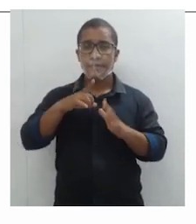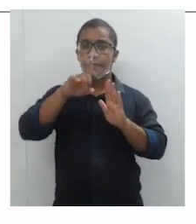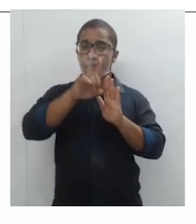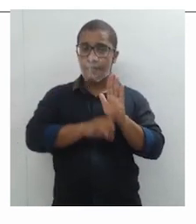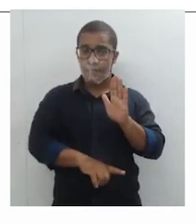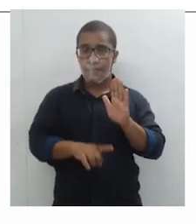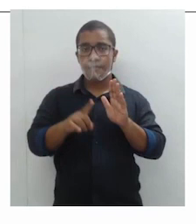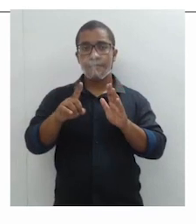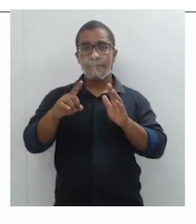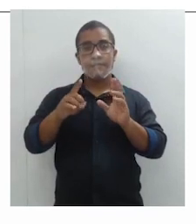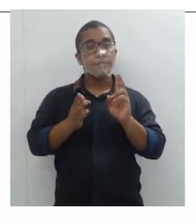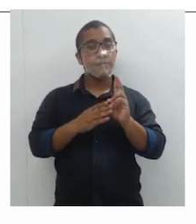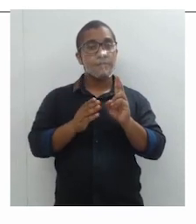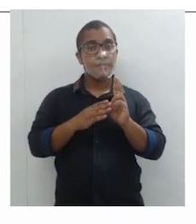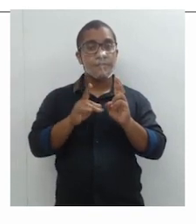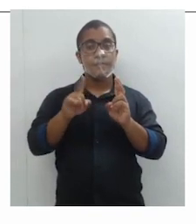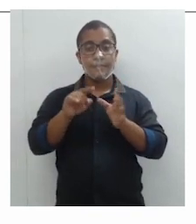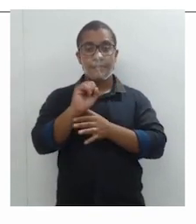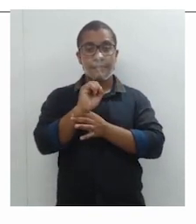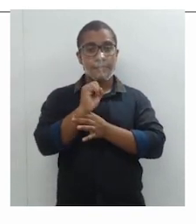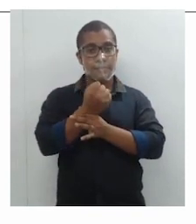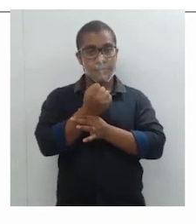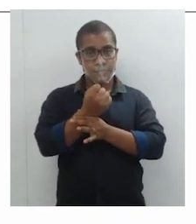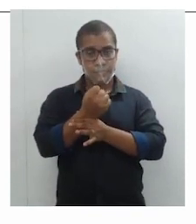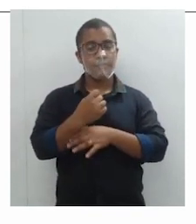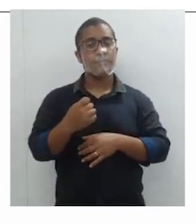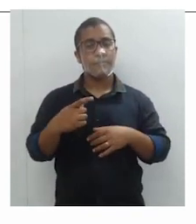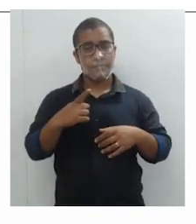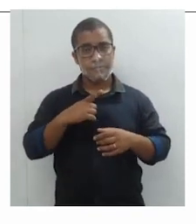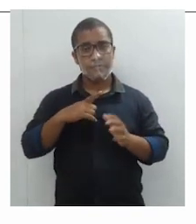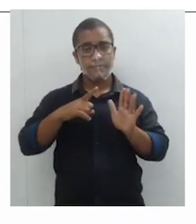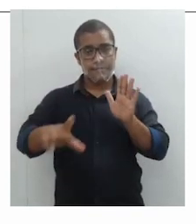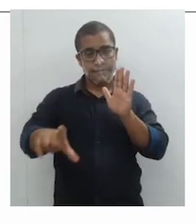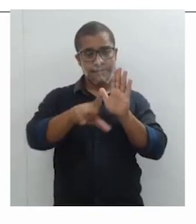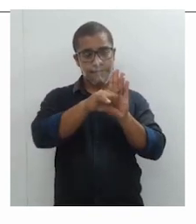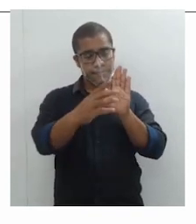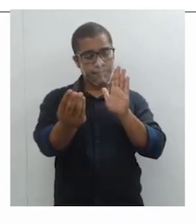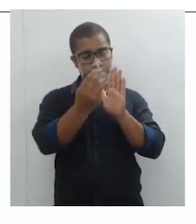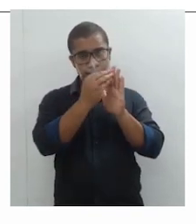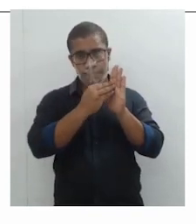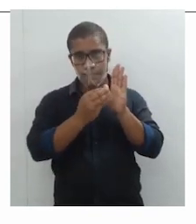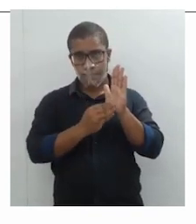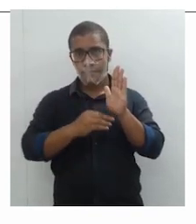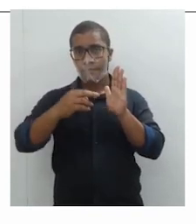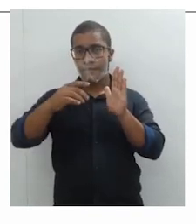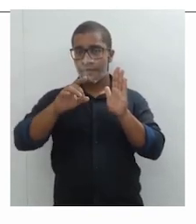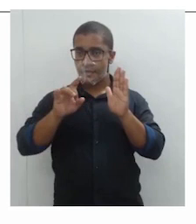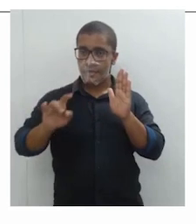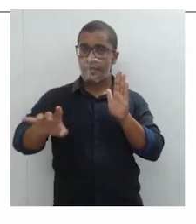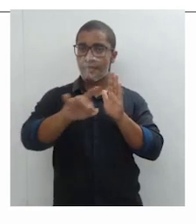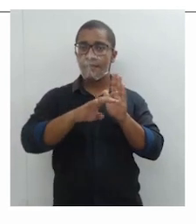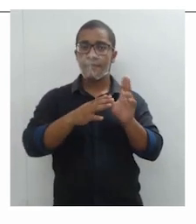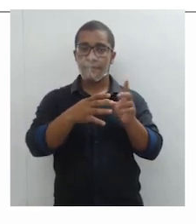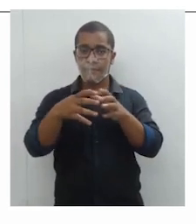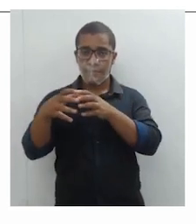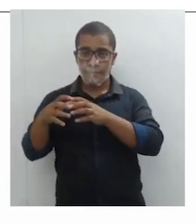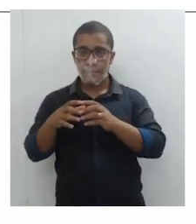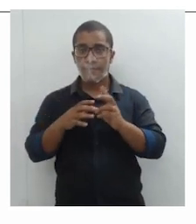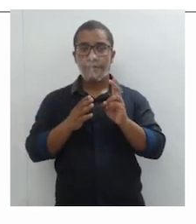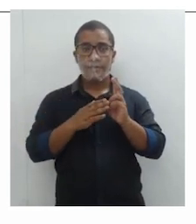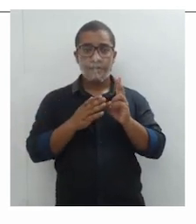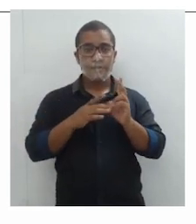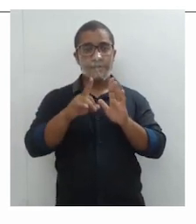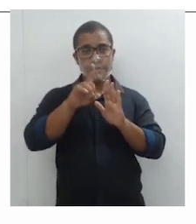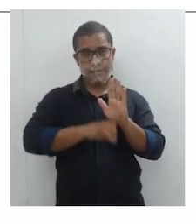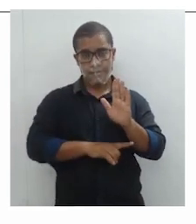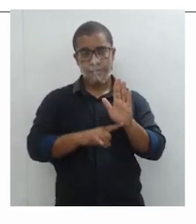dos indígenas são assegurados então a uma lei a uma lei é importante lembrar disso